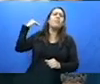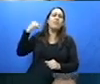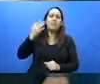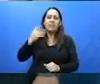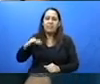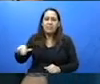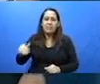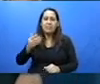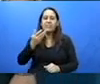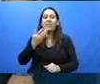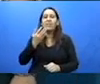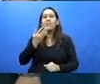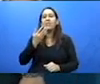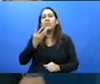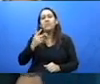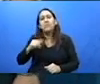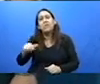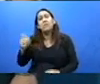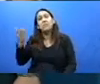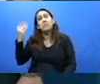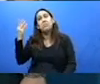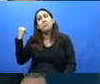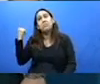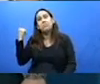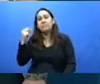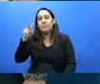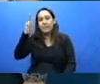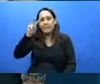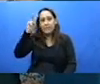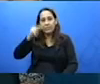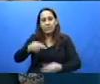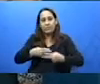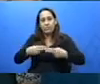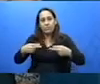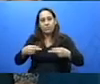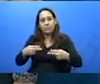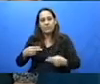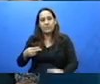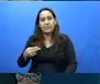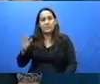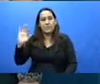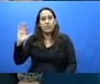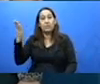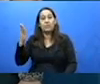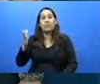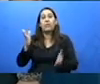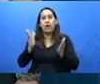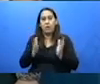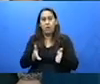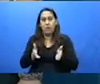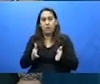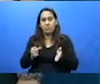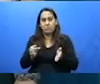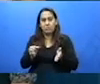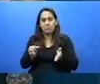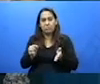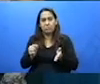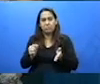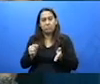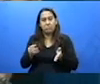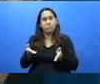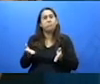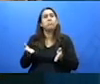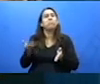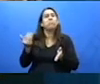quando eu era criança. Isso quer dizer que ela está lembrando de uma coisa que aconteceu há pouco tempo? Não, de uma coisa